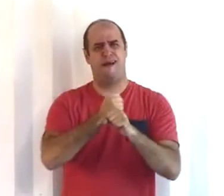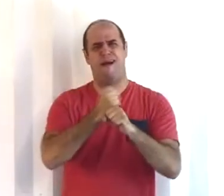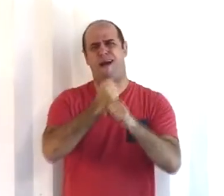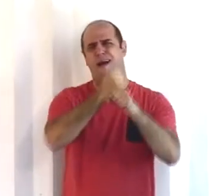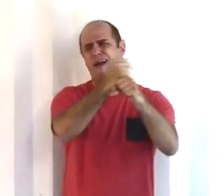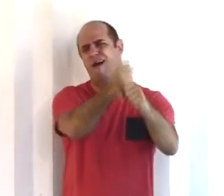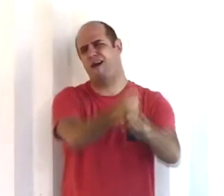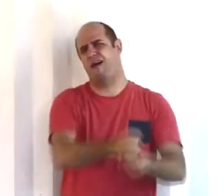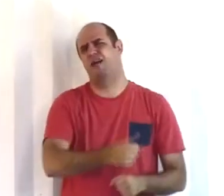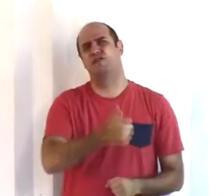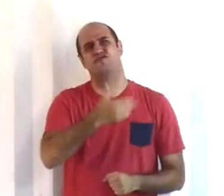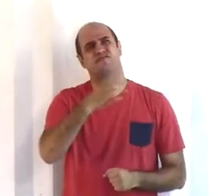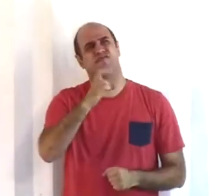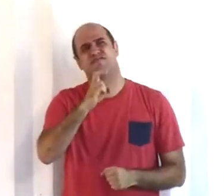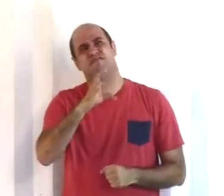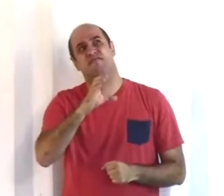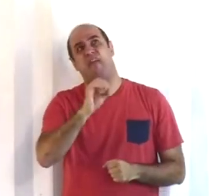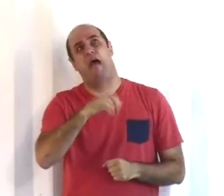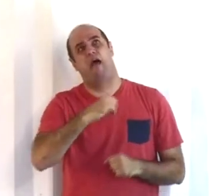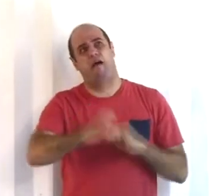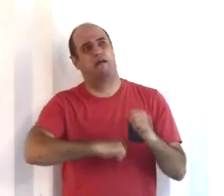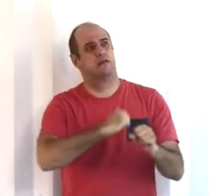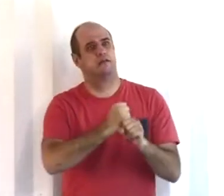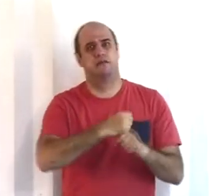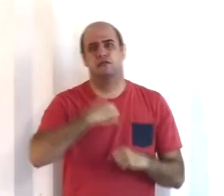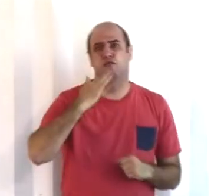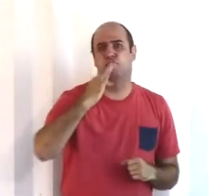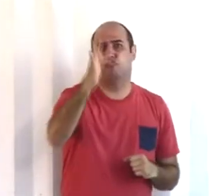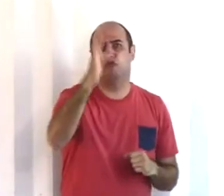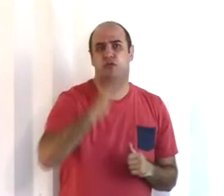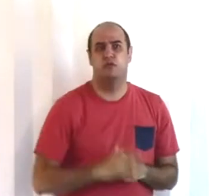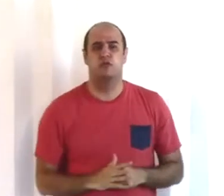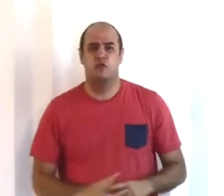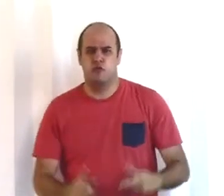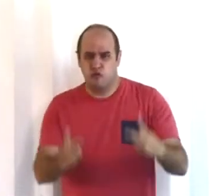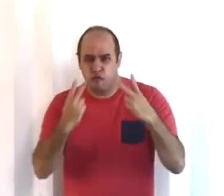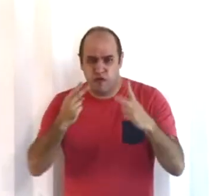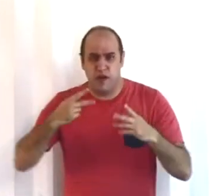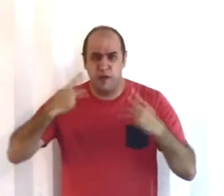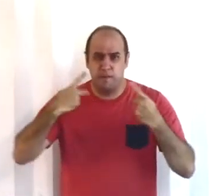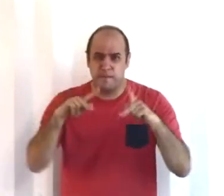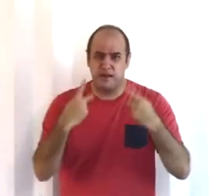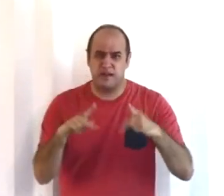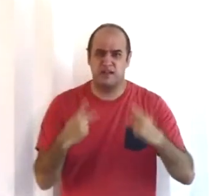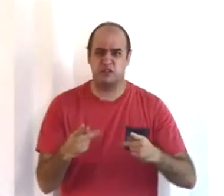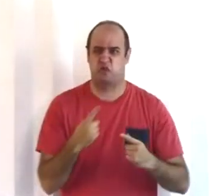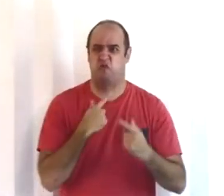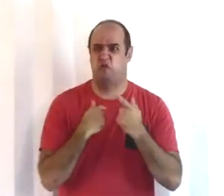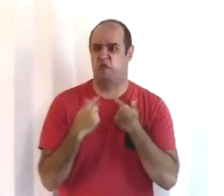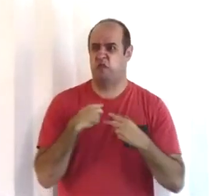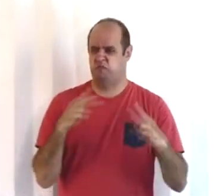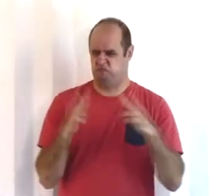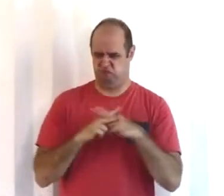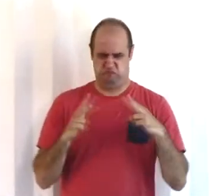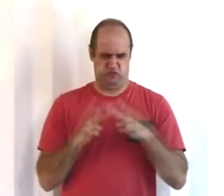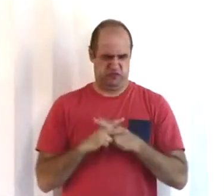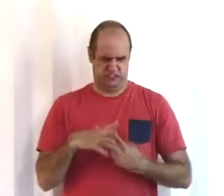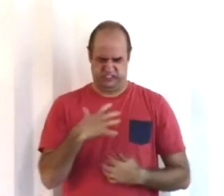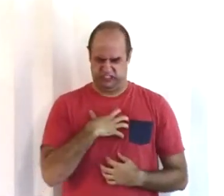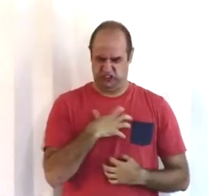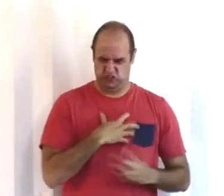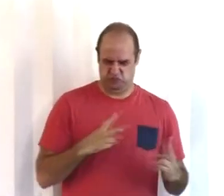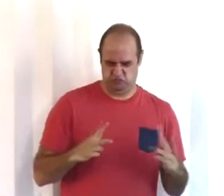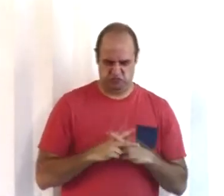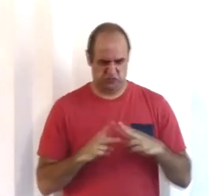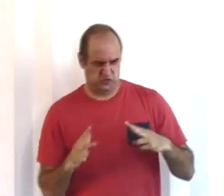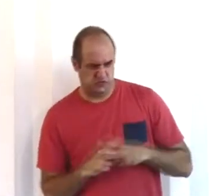anos, 5, 10, 15 anos, e talvez assistam essa exposição bíblica em meio a guerras particulares, em meio à guerra de